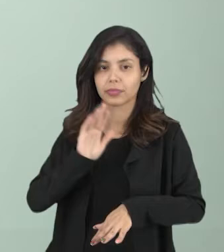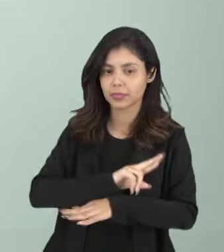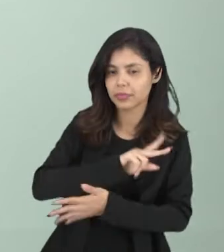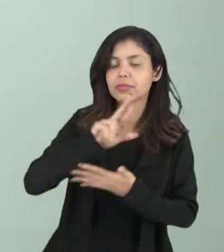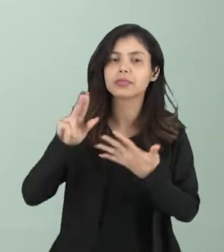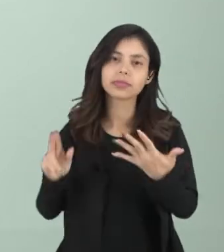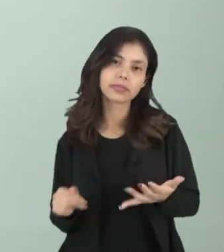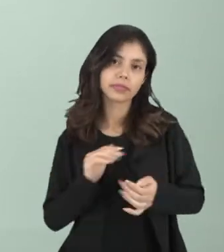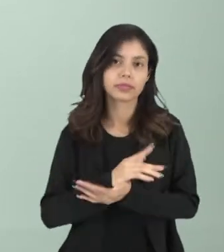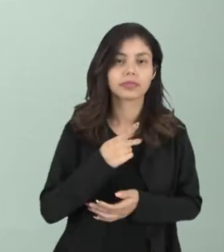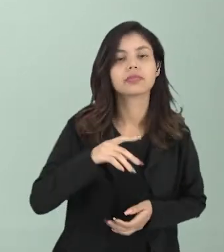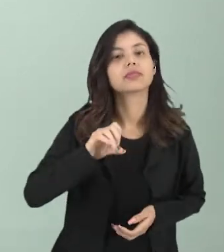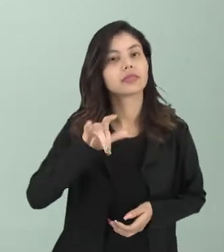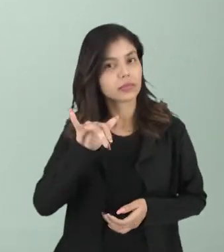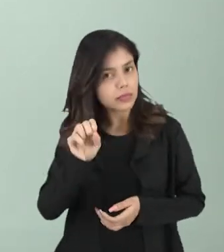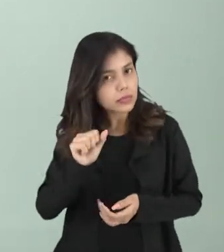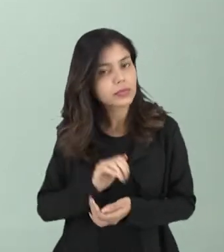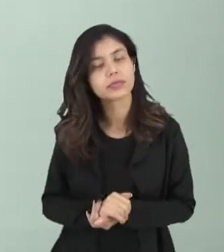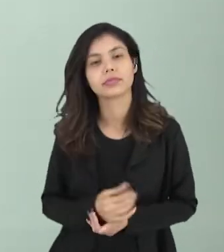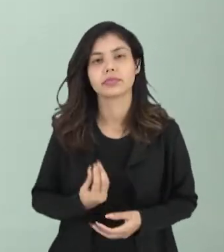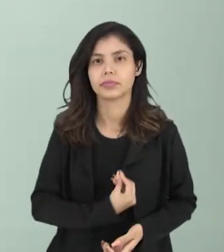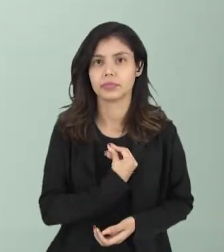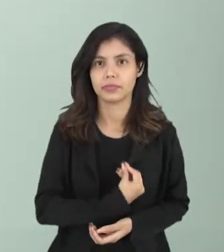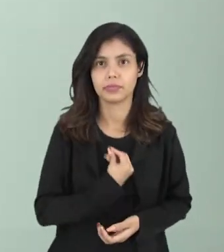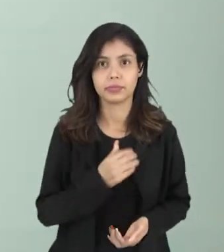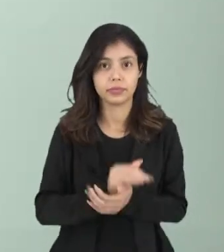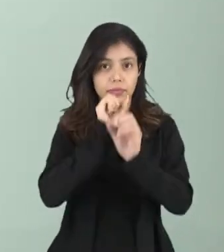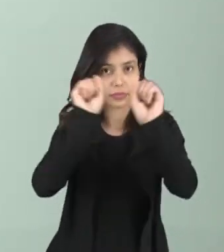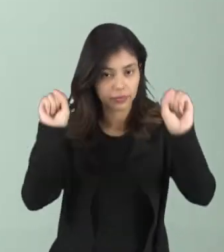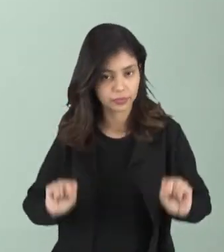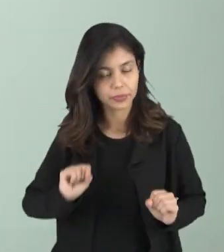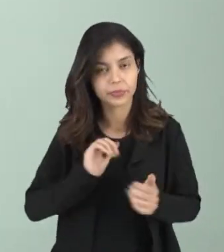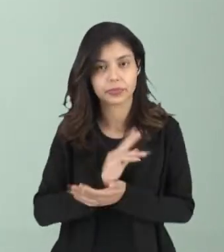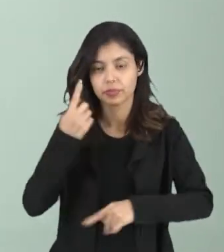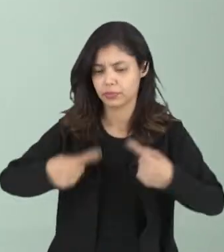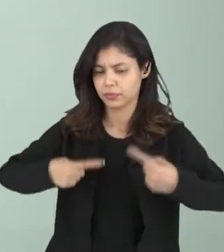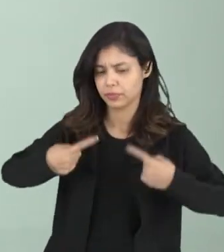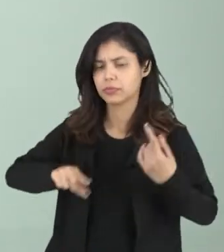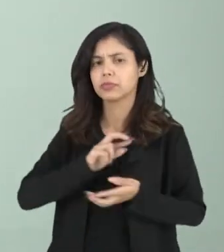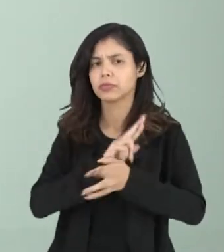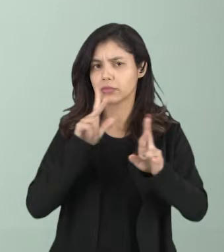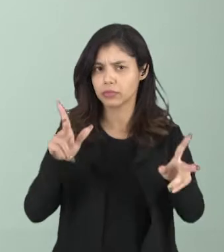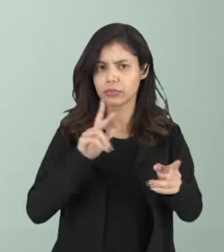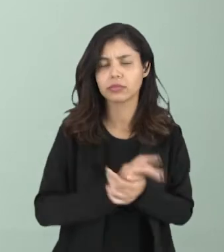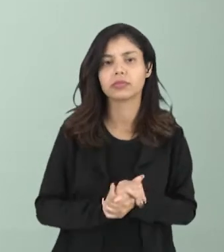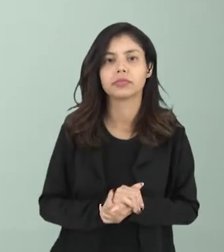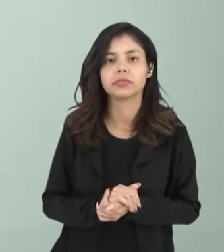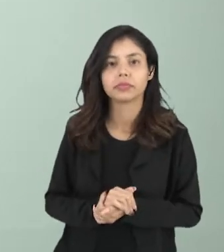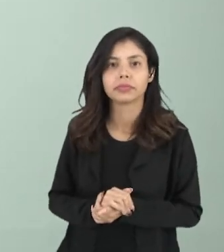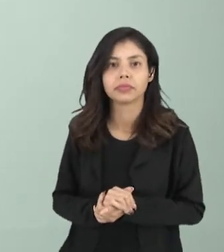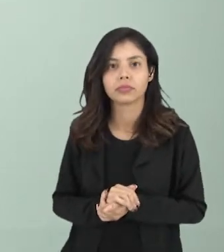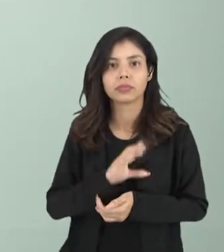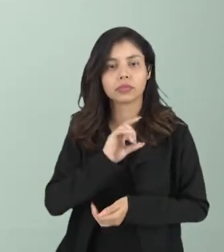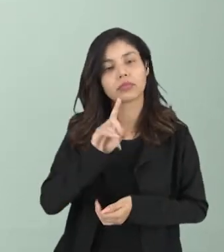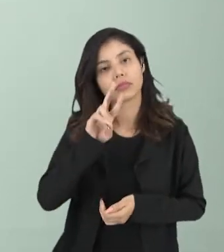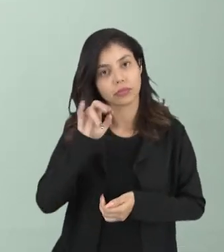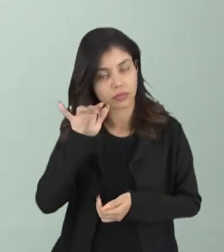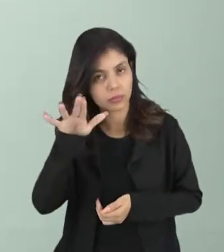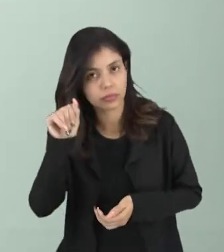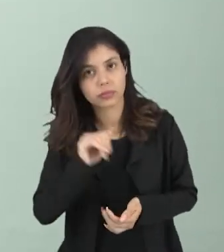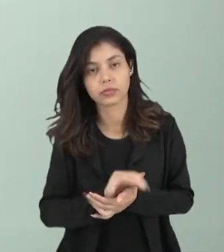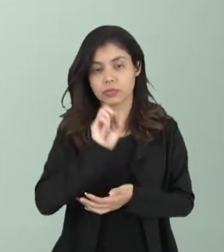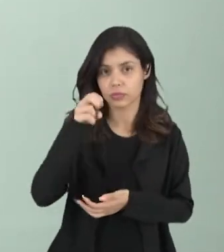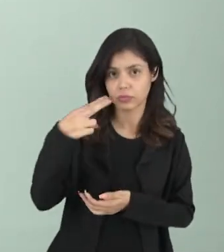várias cidades-polis que viviam sistemas de política diferenciados. Uns eram oligarquia, outros